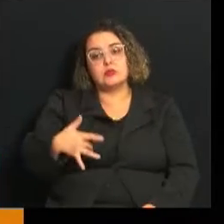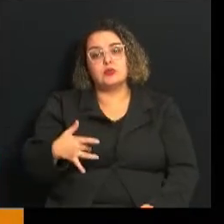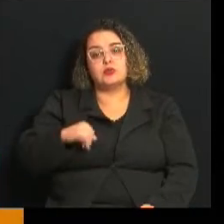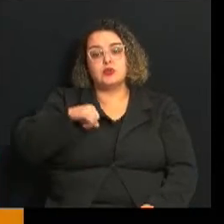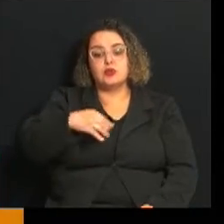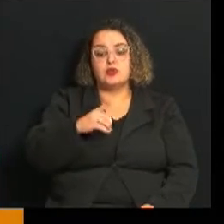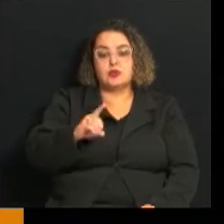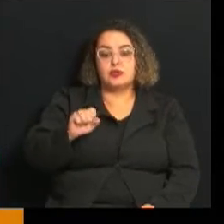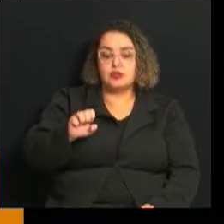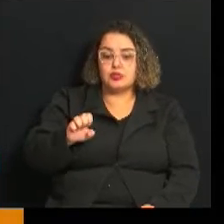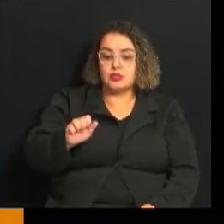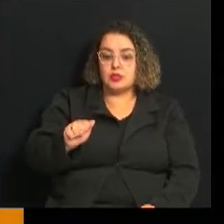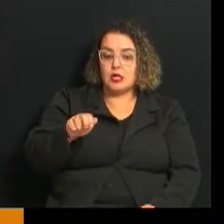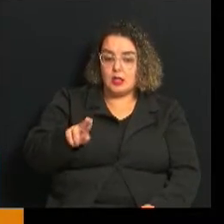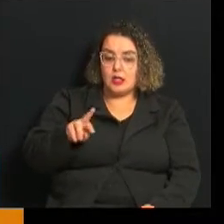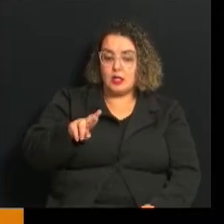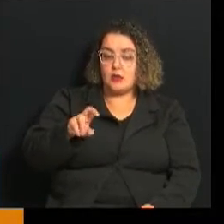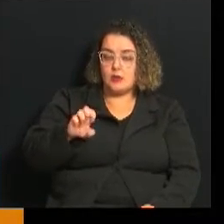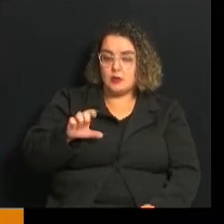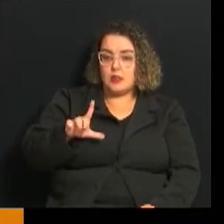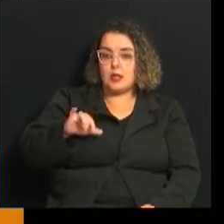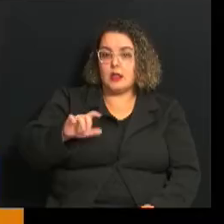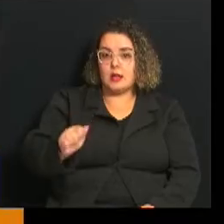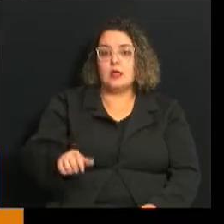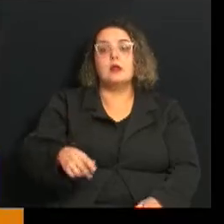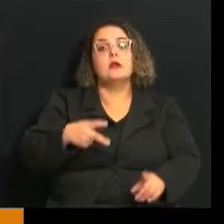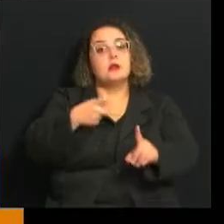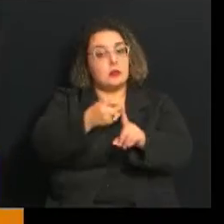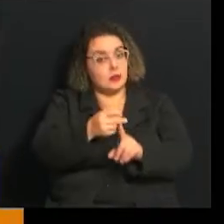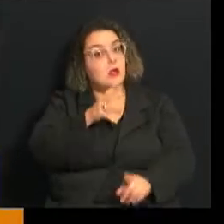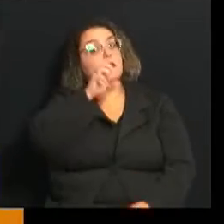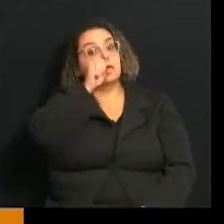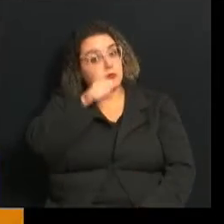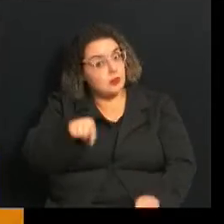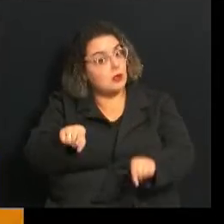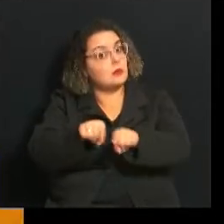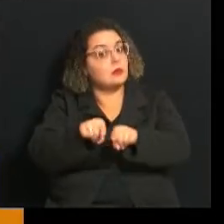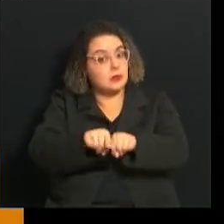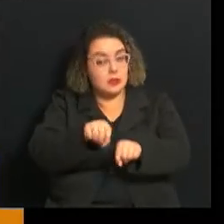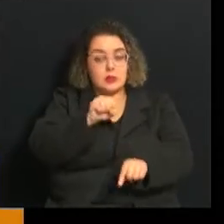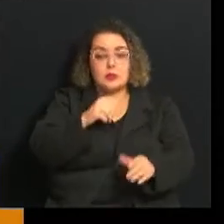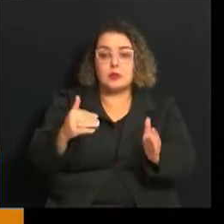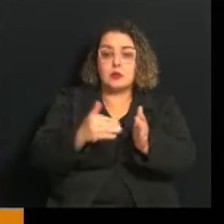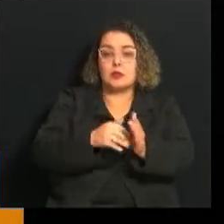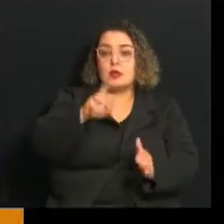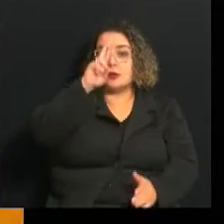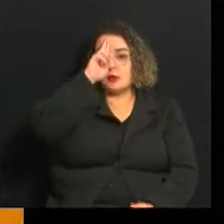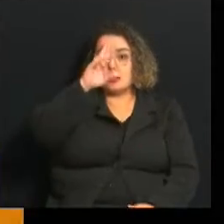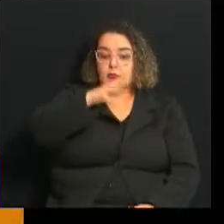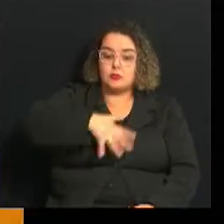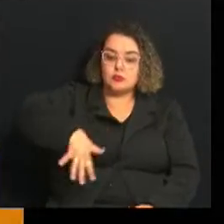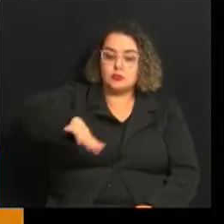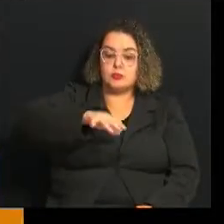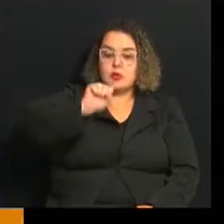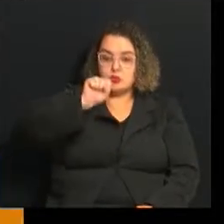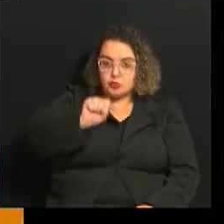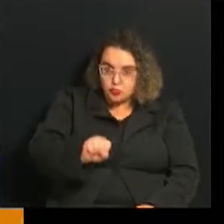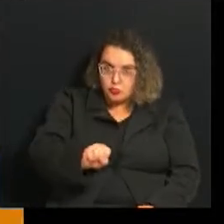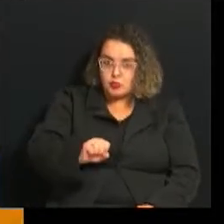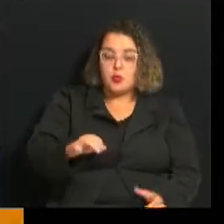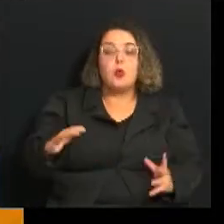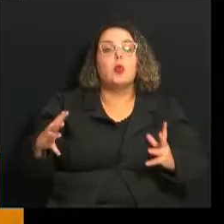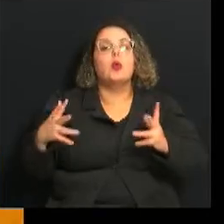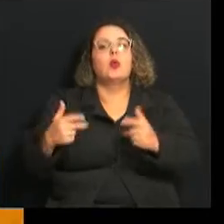que inclusive vacina aos sábados, das 8 ao meio-dia. Já na região sul, dentre todos,